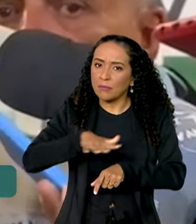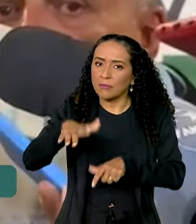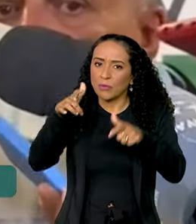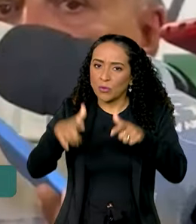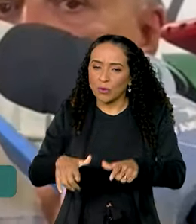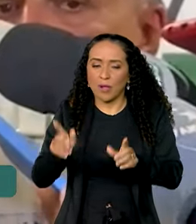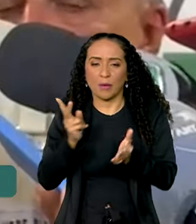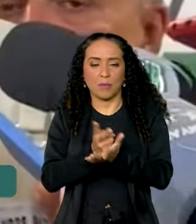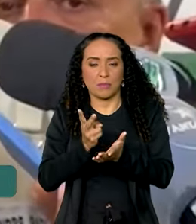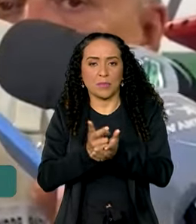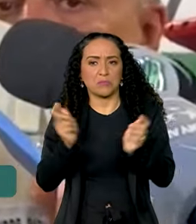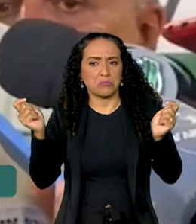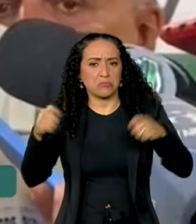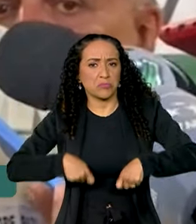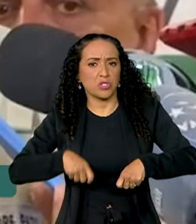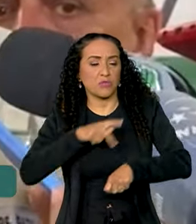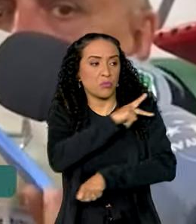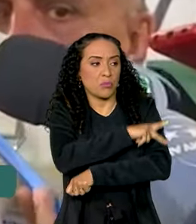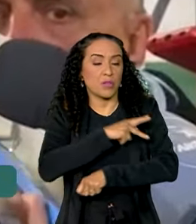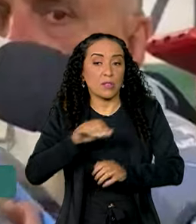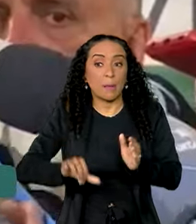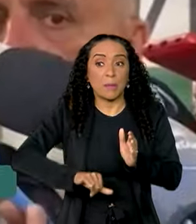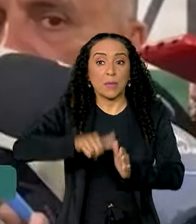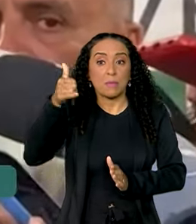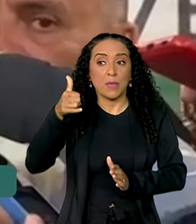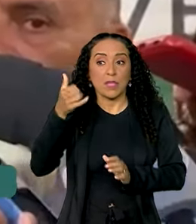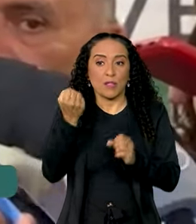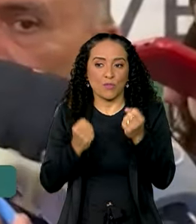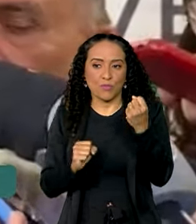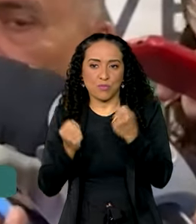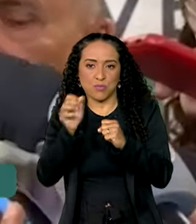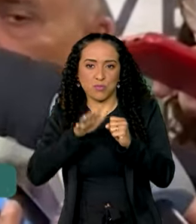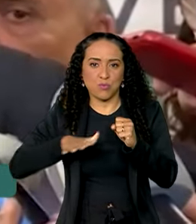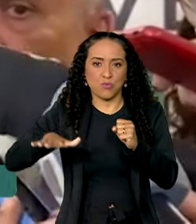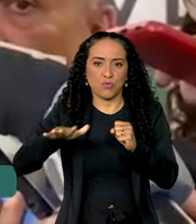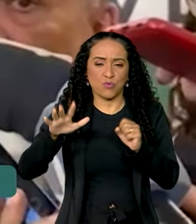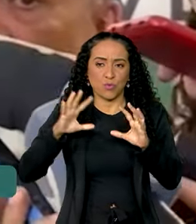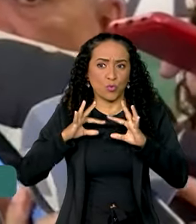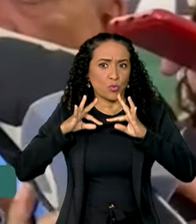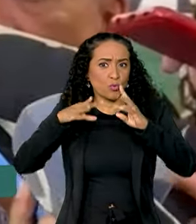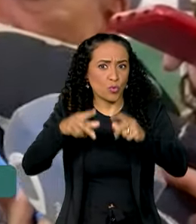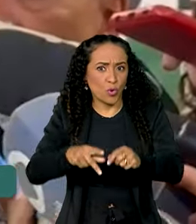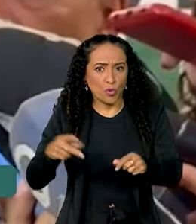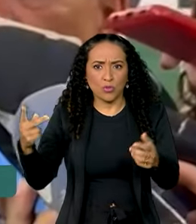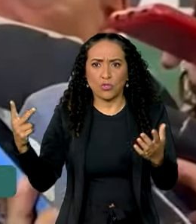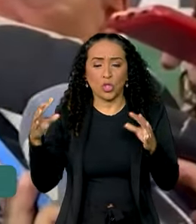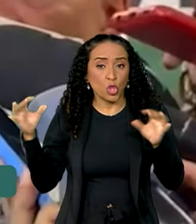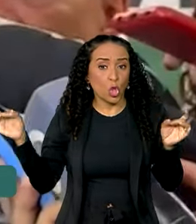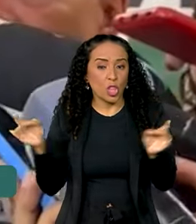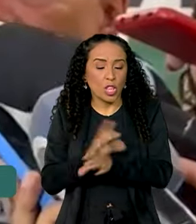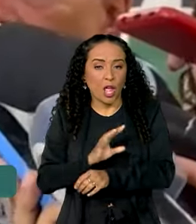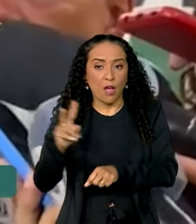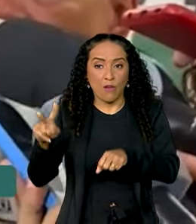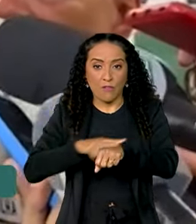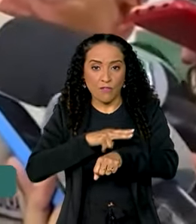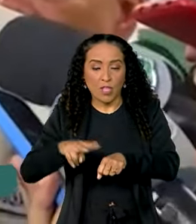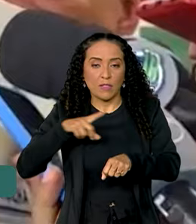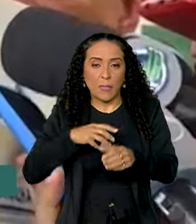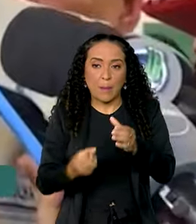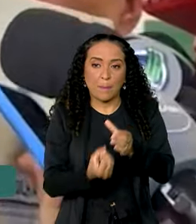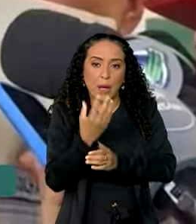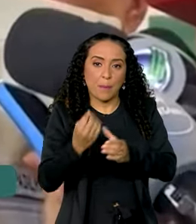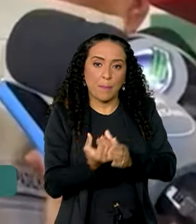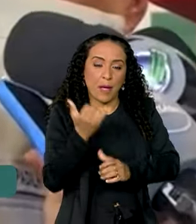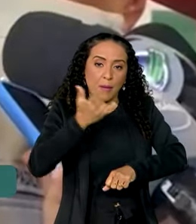o potencial do Piauí ser a primeira Siderúrgica totalmente Verde no Brasil porque tem a produção de minério ali em